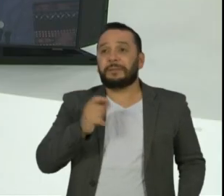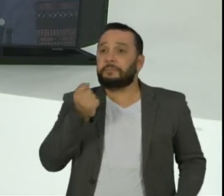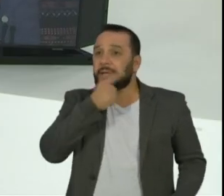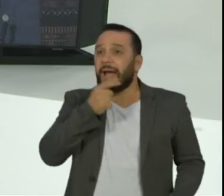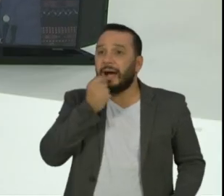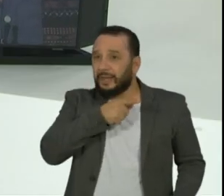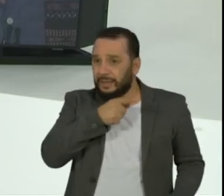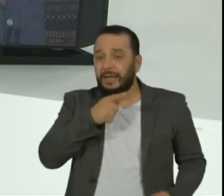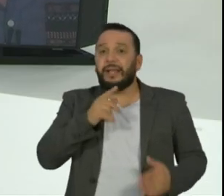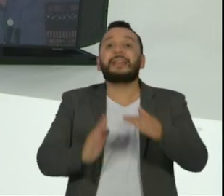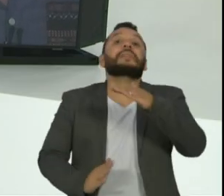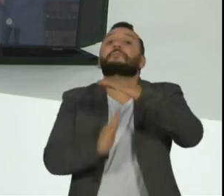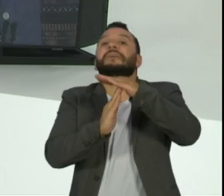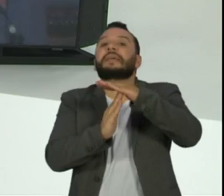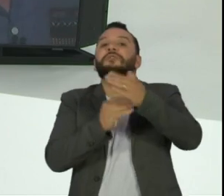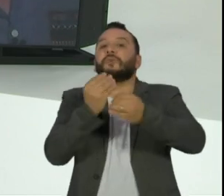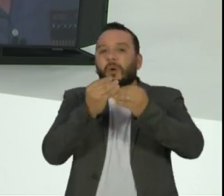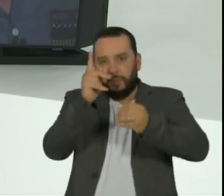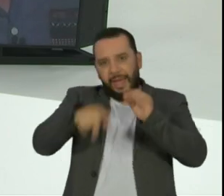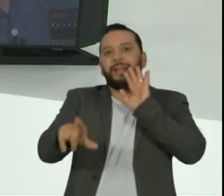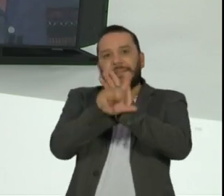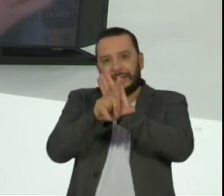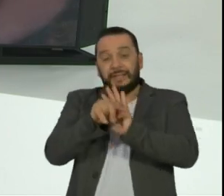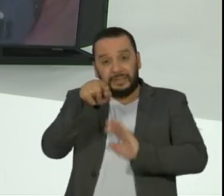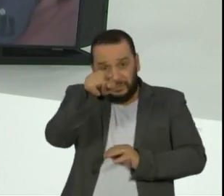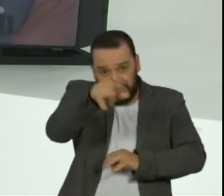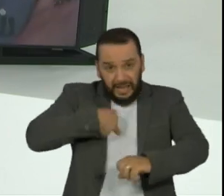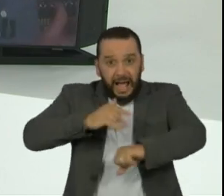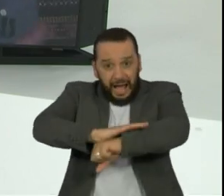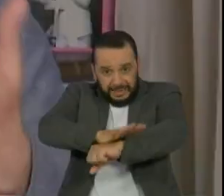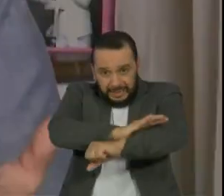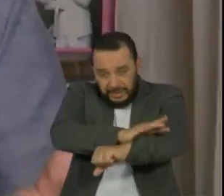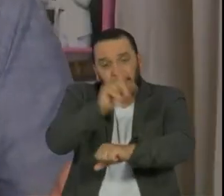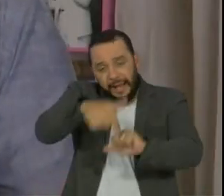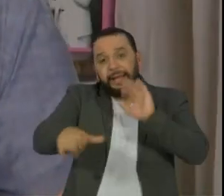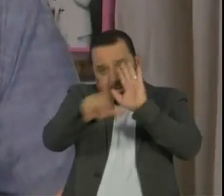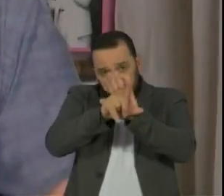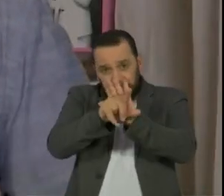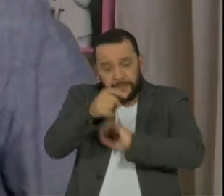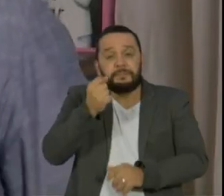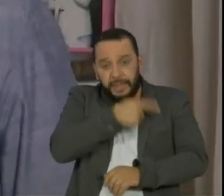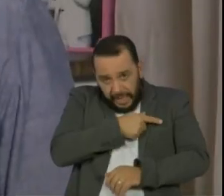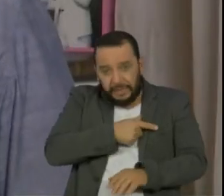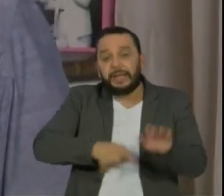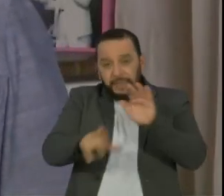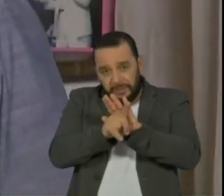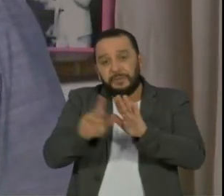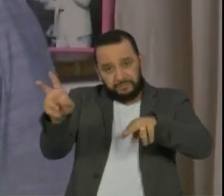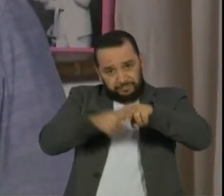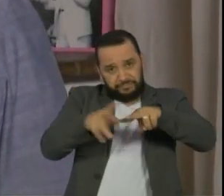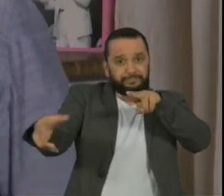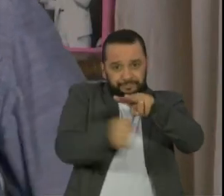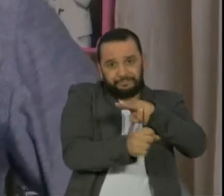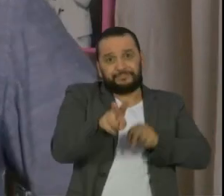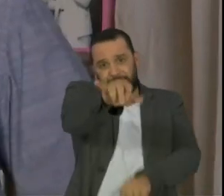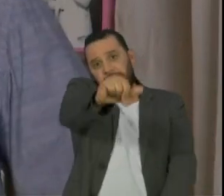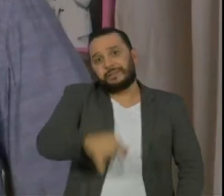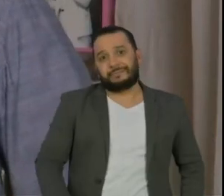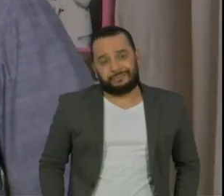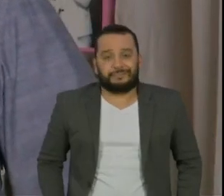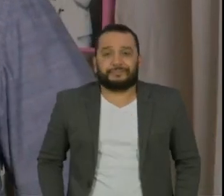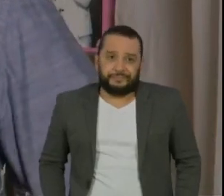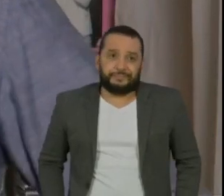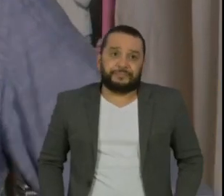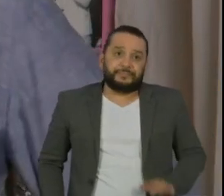lei. Né? Se você comete racismo na sua piada, o racismo é crime, portanto, esse é o limite do humor. Mas, voltando